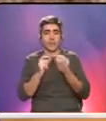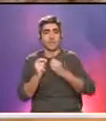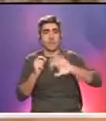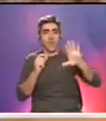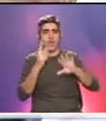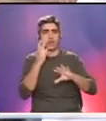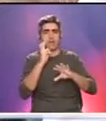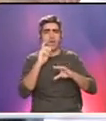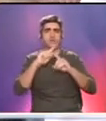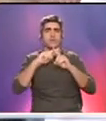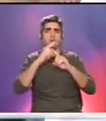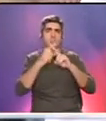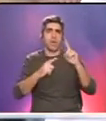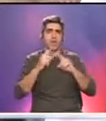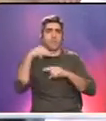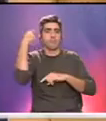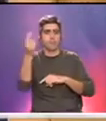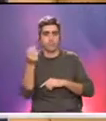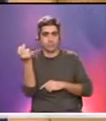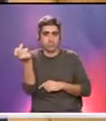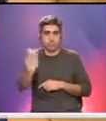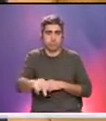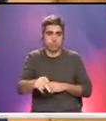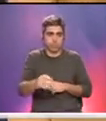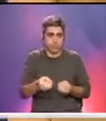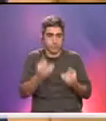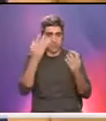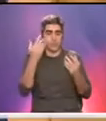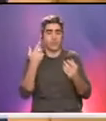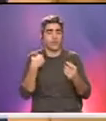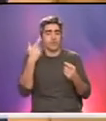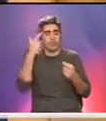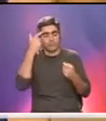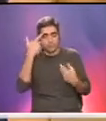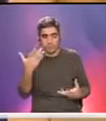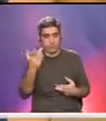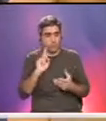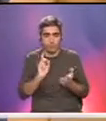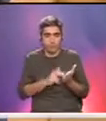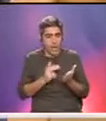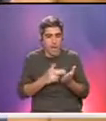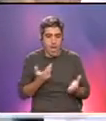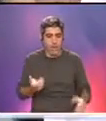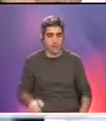dois anos. Sim. E meio. Portanto, já achava que a aparição nunca lá ia ter consigo, não é? Não é, é assim,